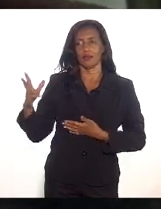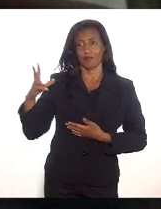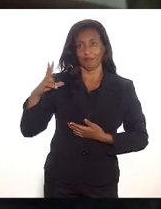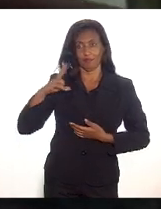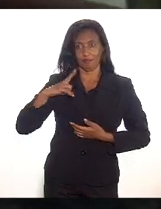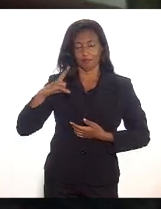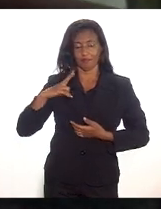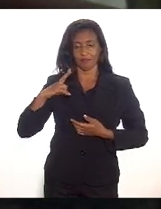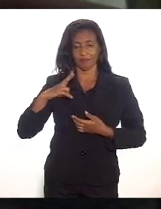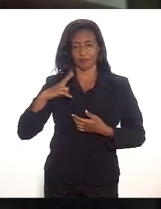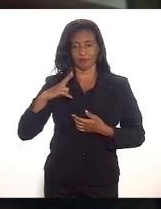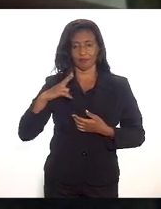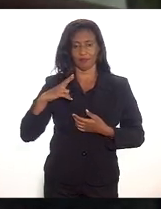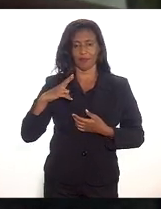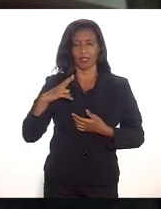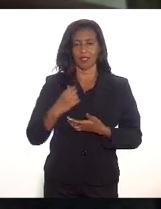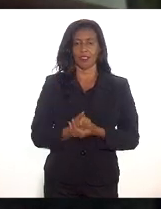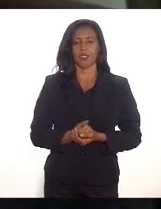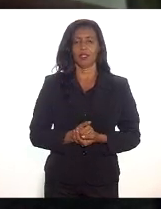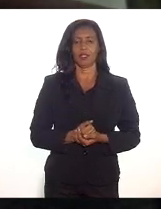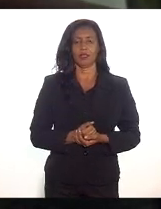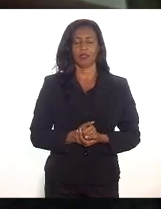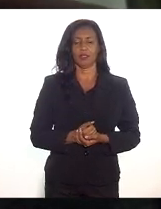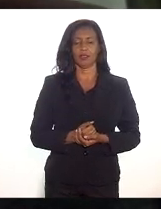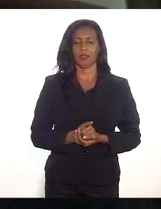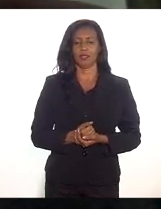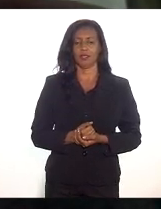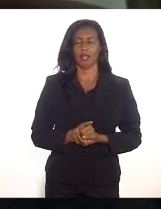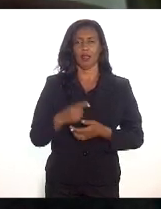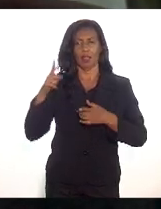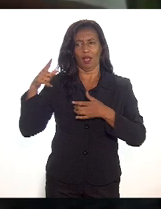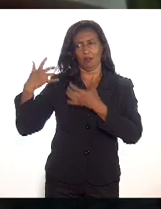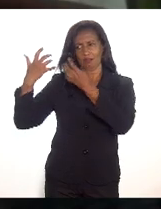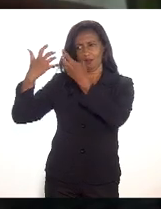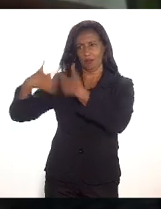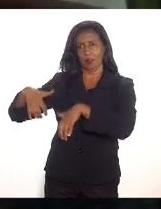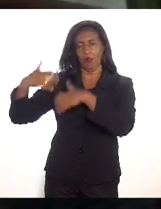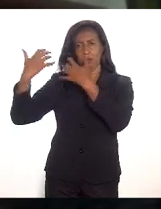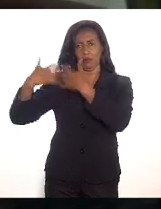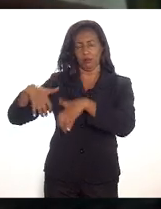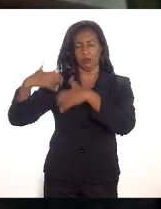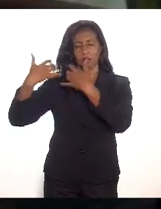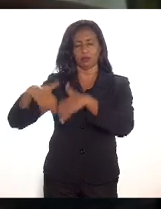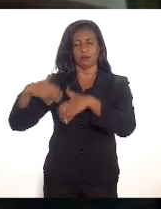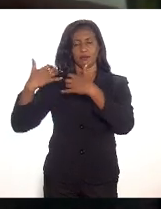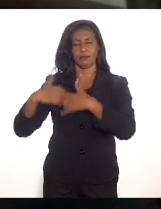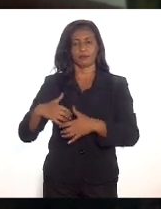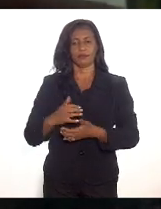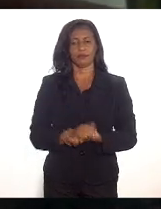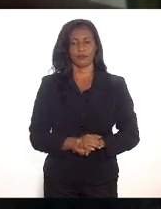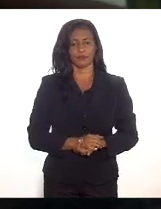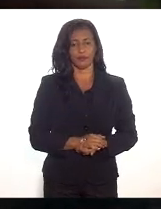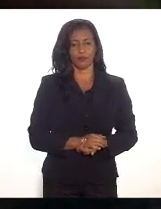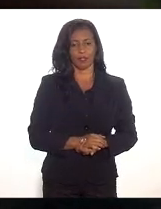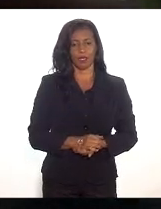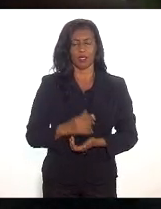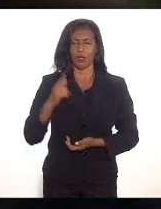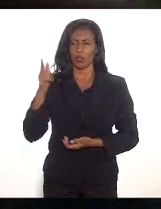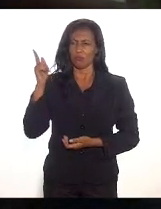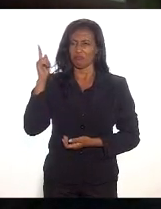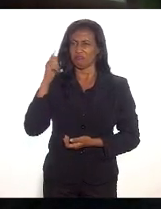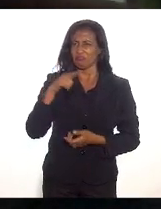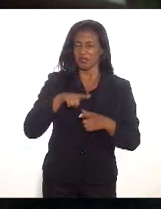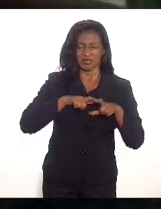assumiu o serviço de água e esgoto da cidade de Petrópolis, no final dos anos 90, utilizou